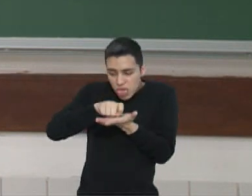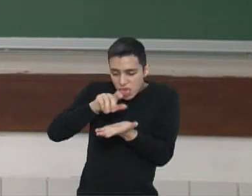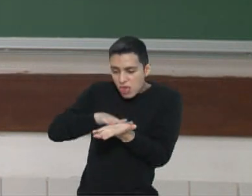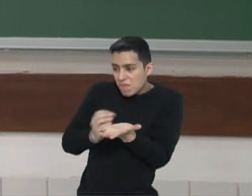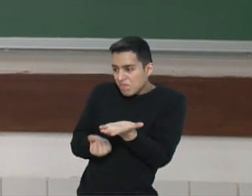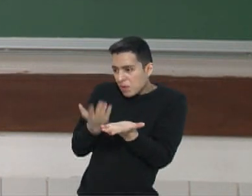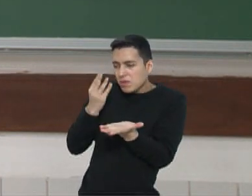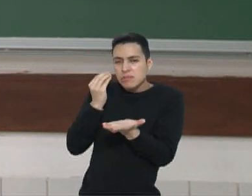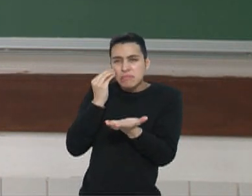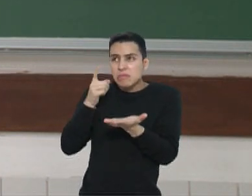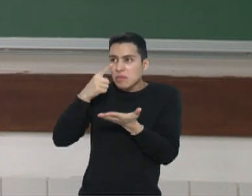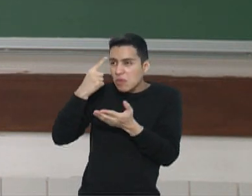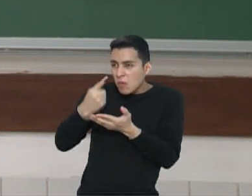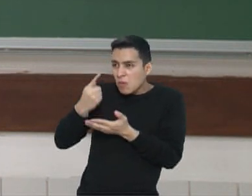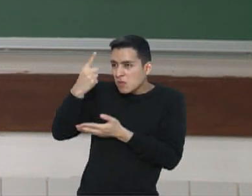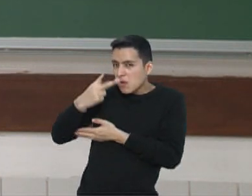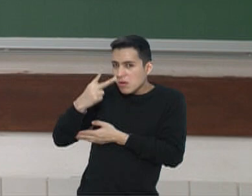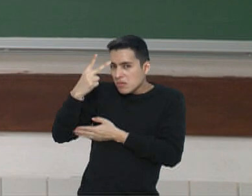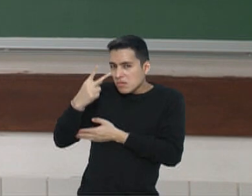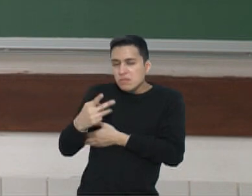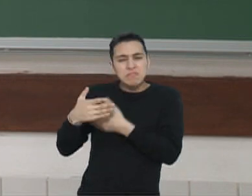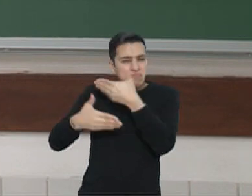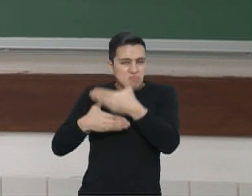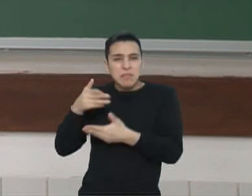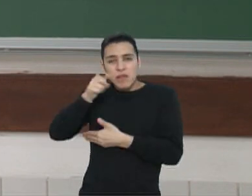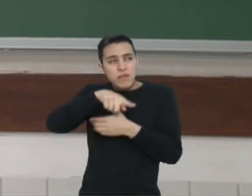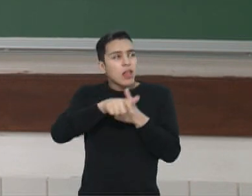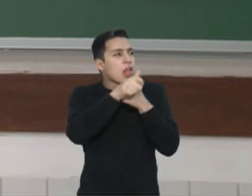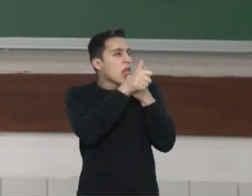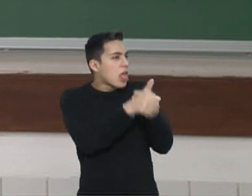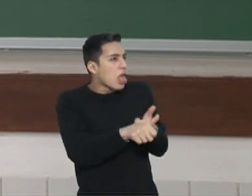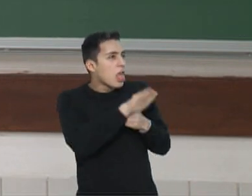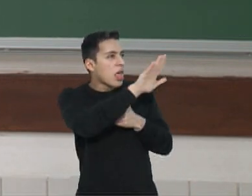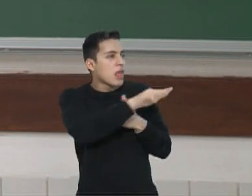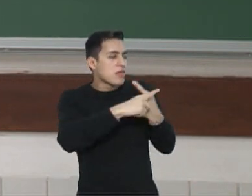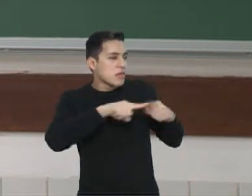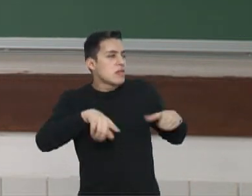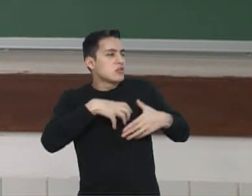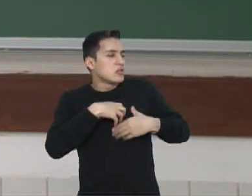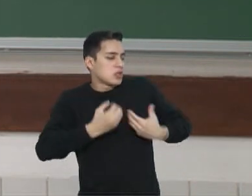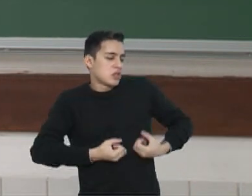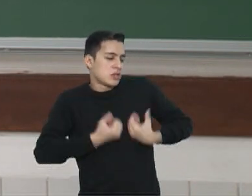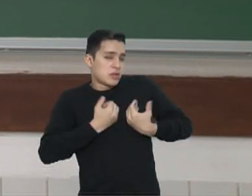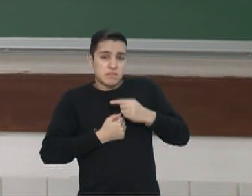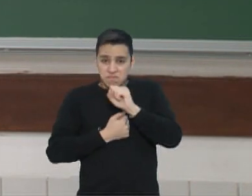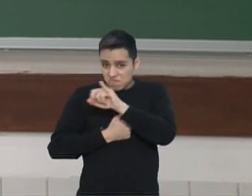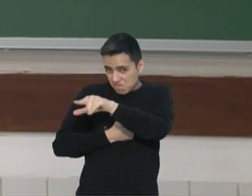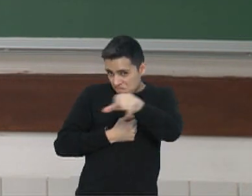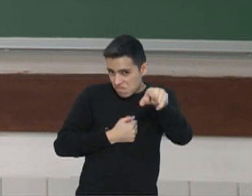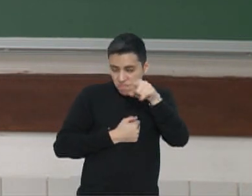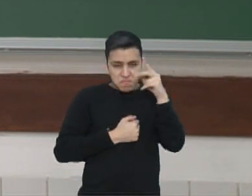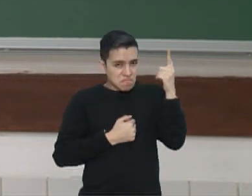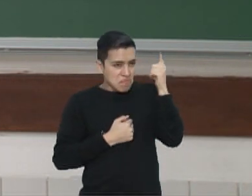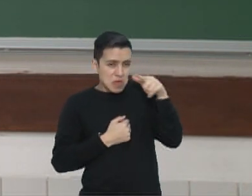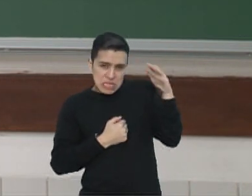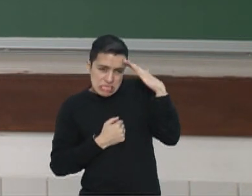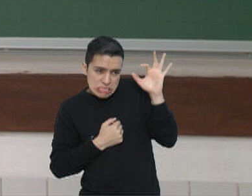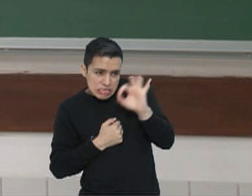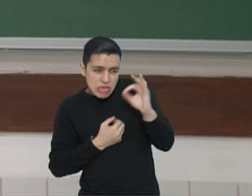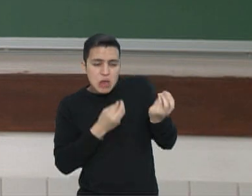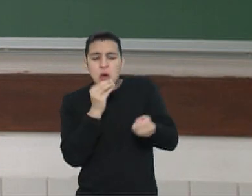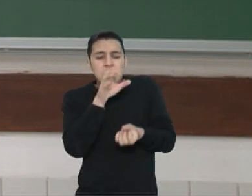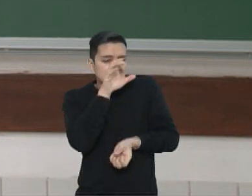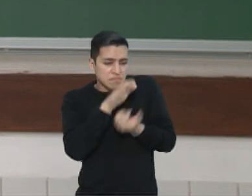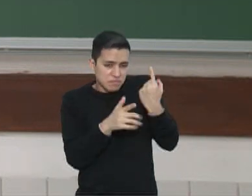pulsação, talvez fazendo 1, 2, com a mão mesmo, vocês seguindo com os sons de vocês. Quem não conseguiu entender a ponto de conseguir executar